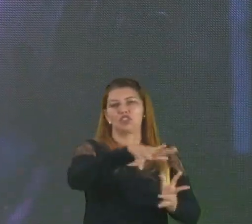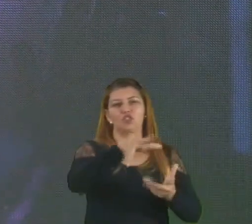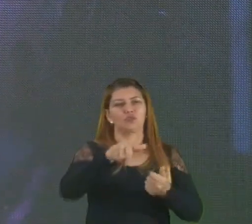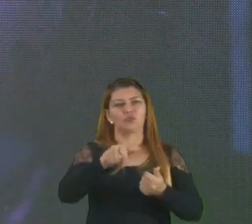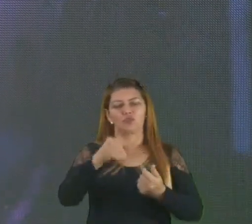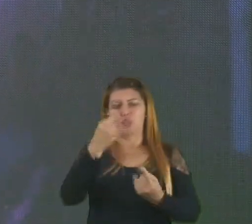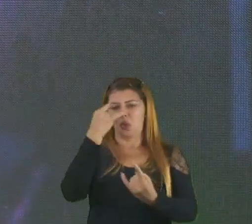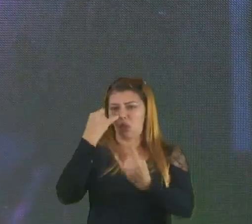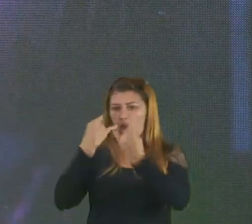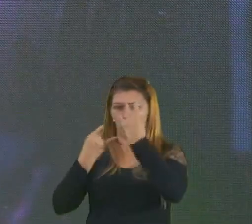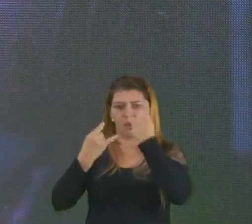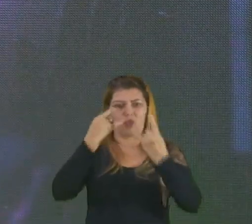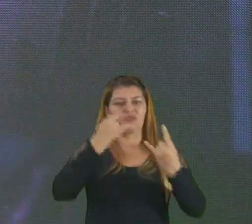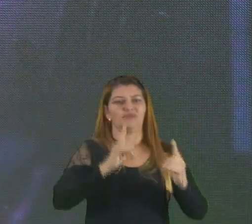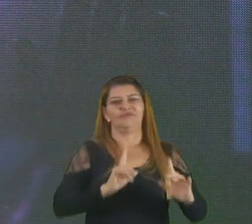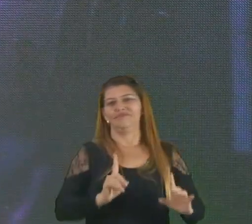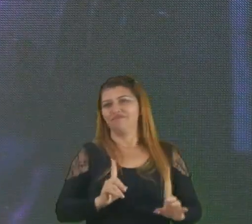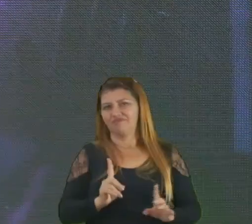Não se apegue.